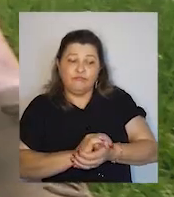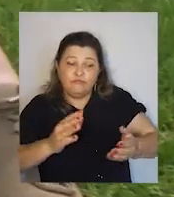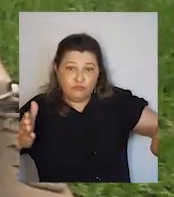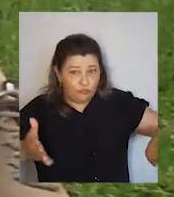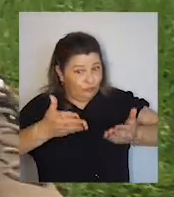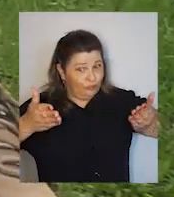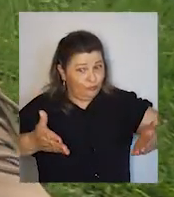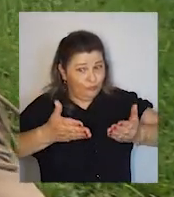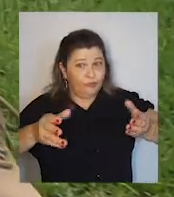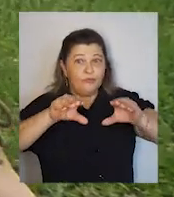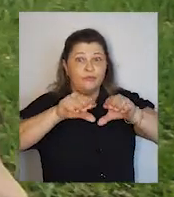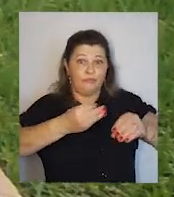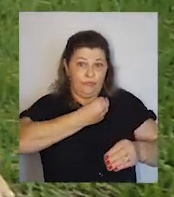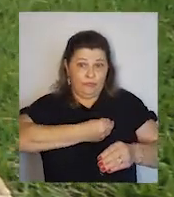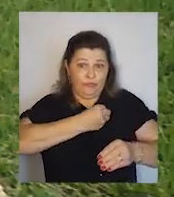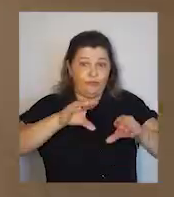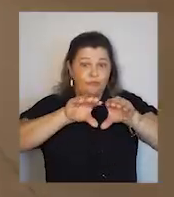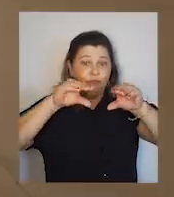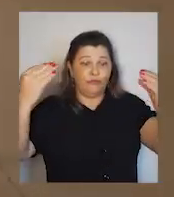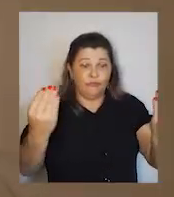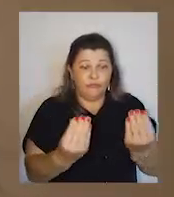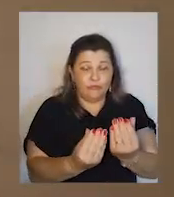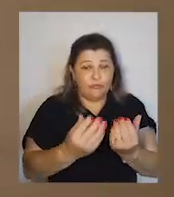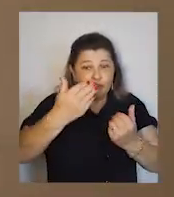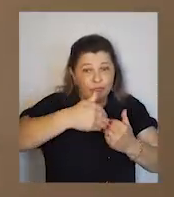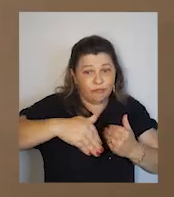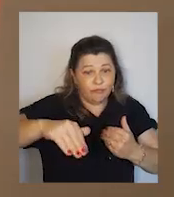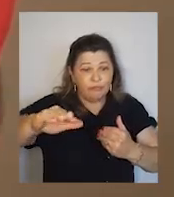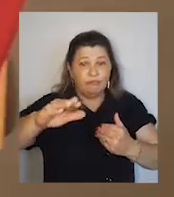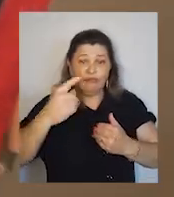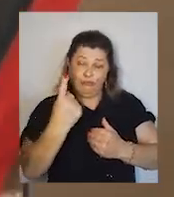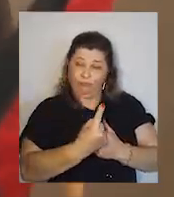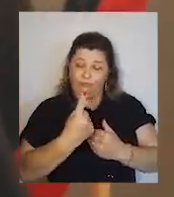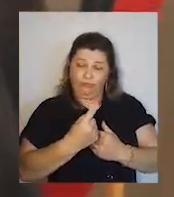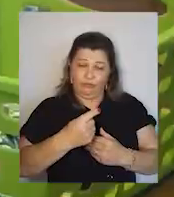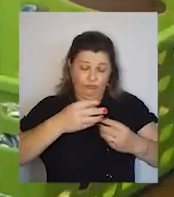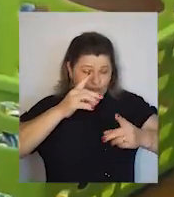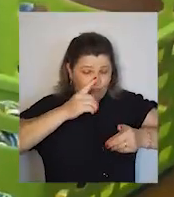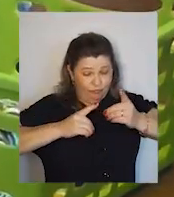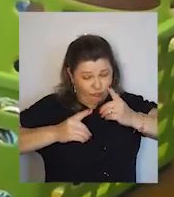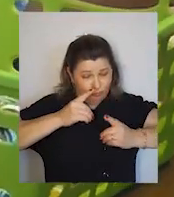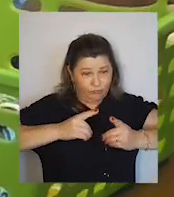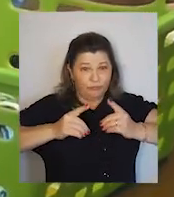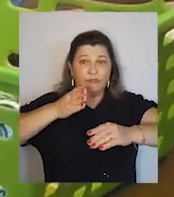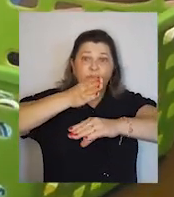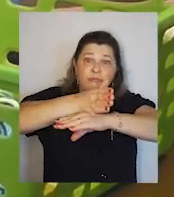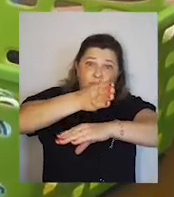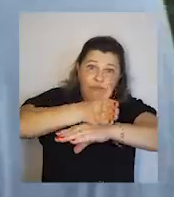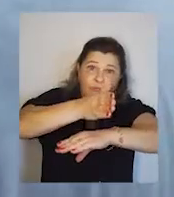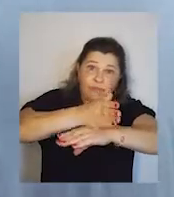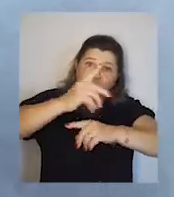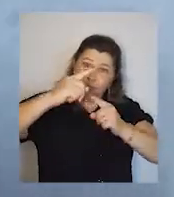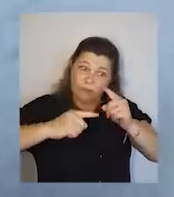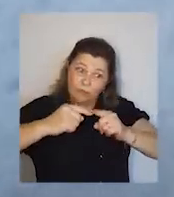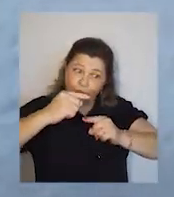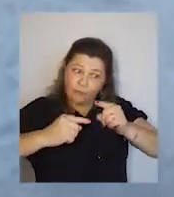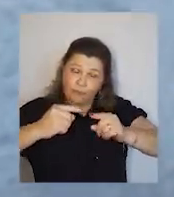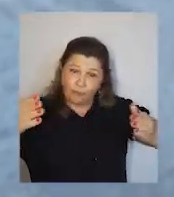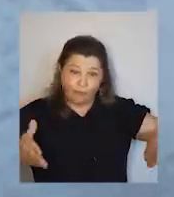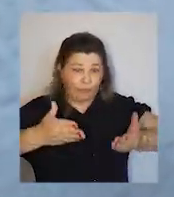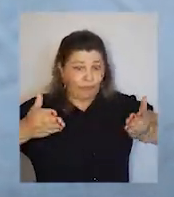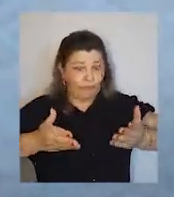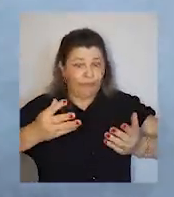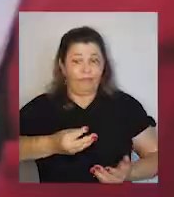Estímulo da vida comunitária, de saída do isolamento, enfrentamento de depressão e participação em atividades promotoras